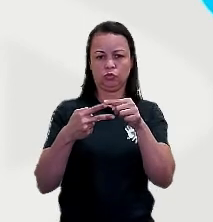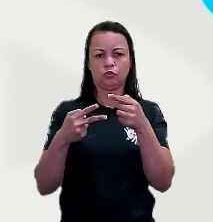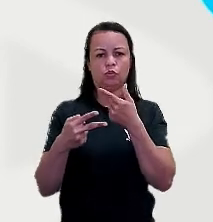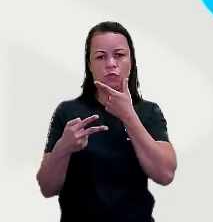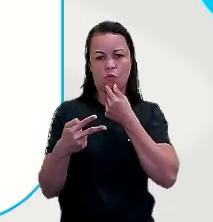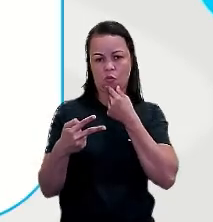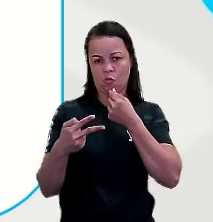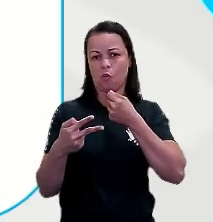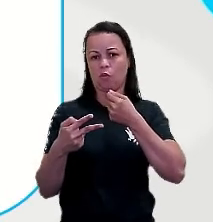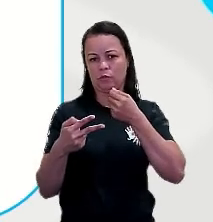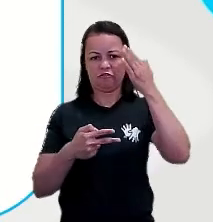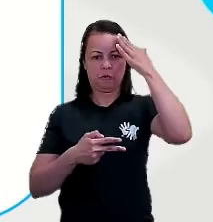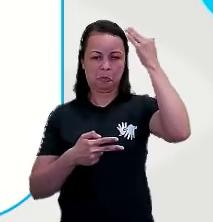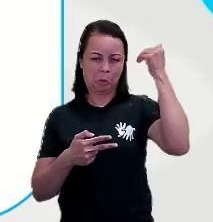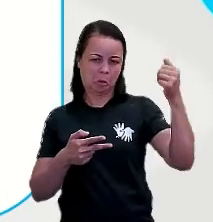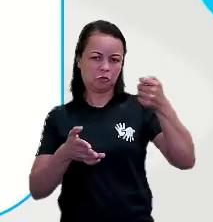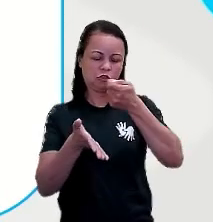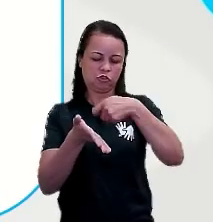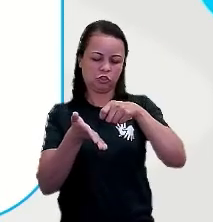Alencar.